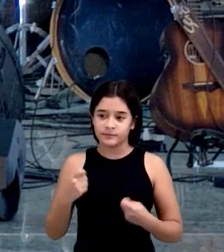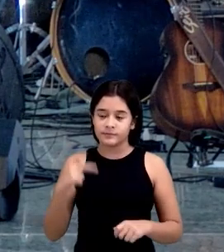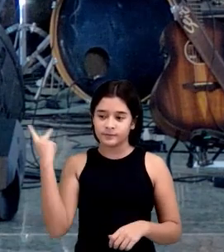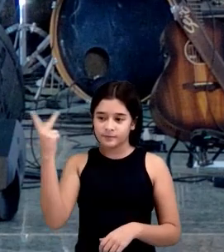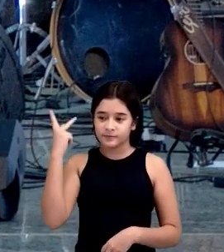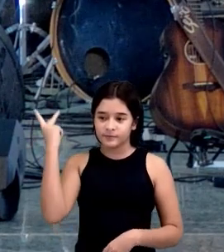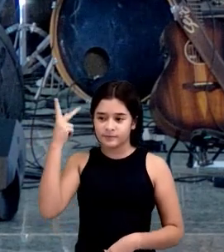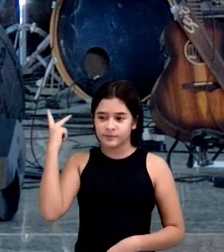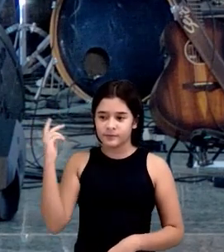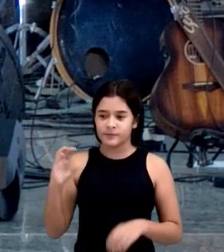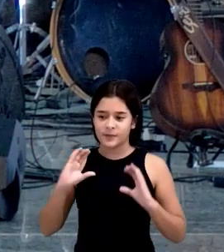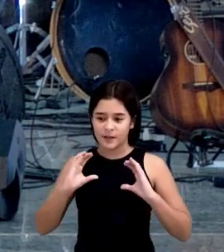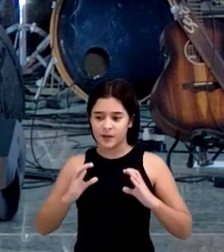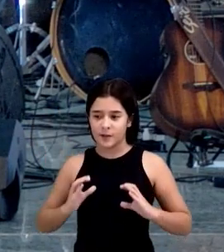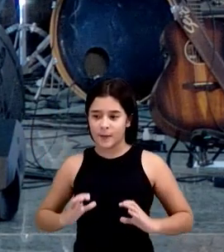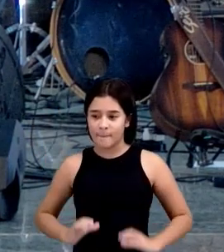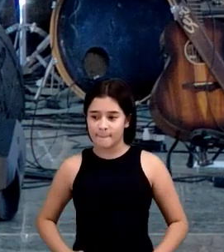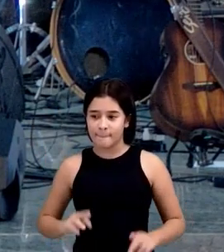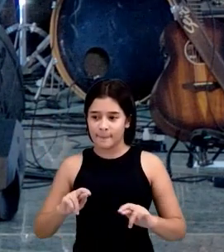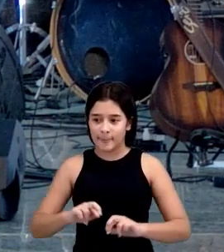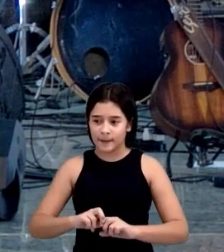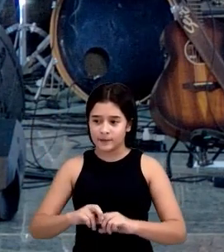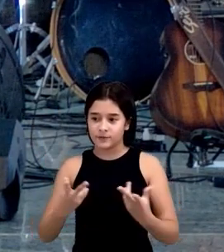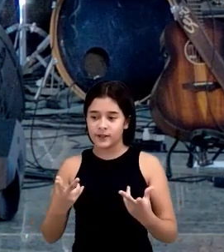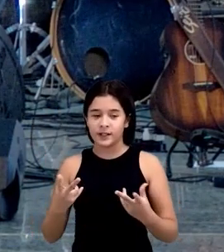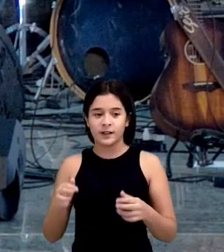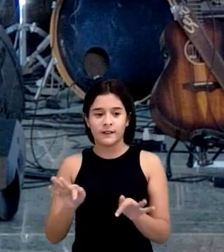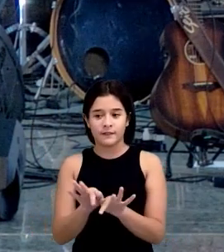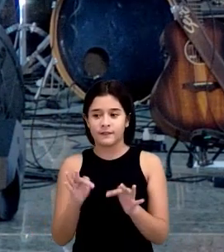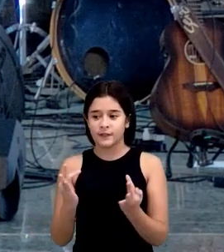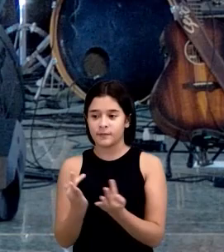toda a sociedade, mas nós precisamos promover mudanças.